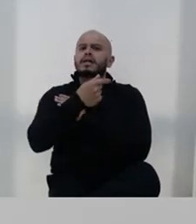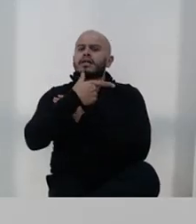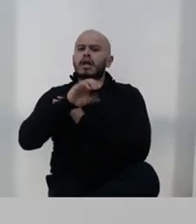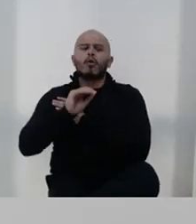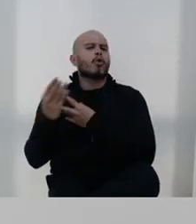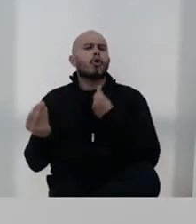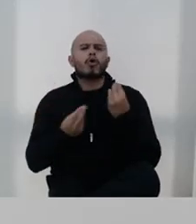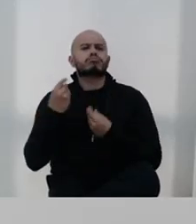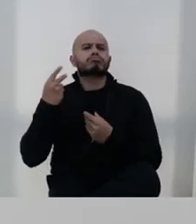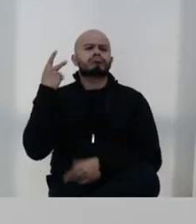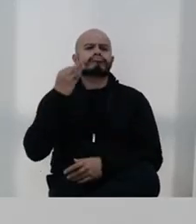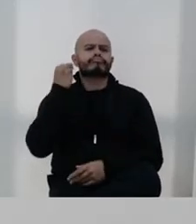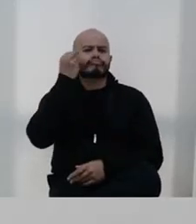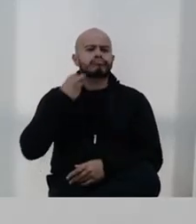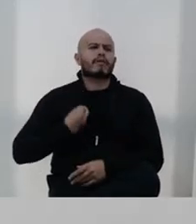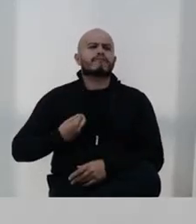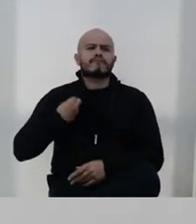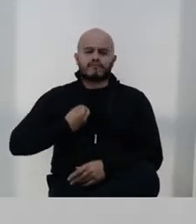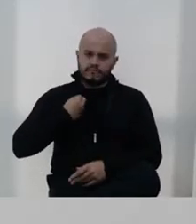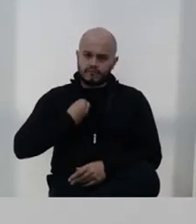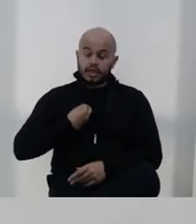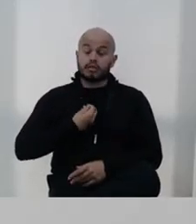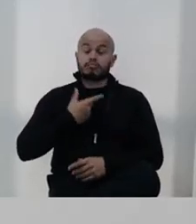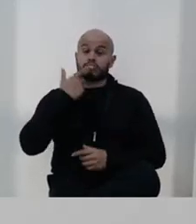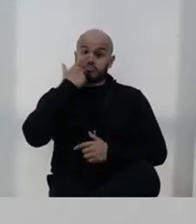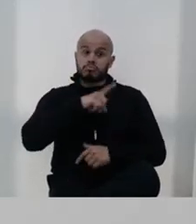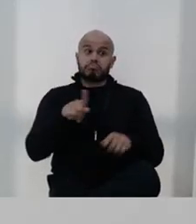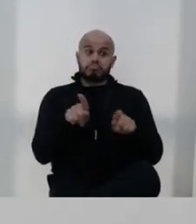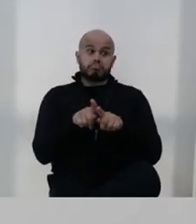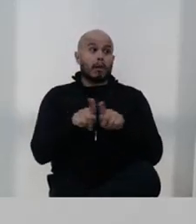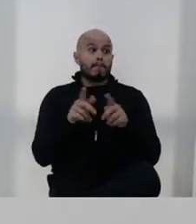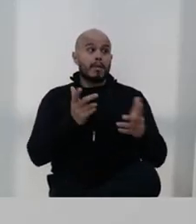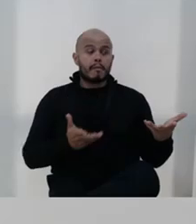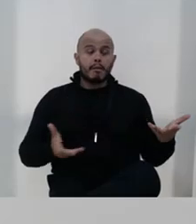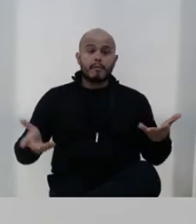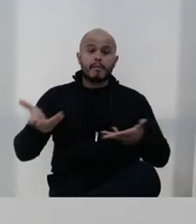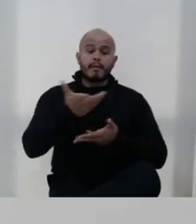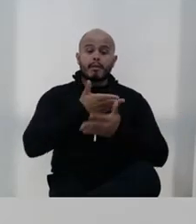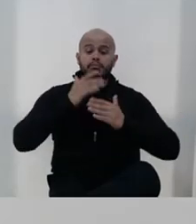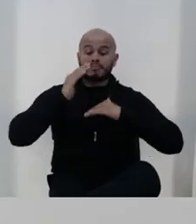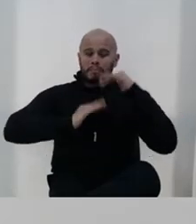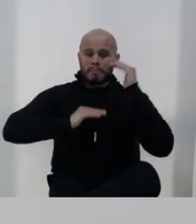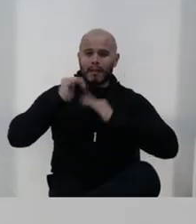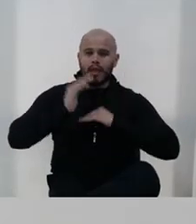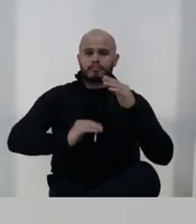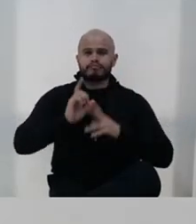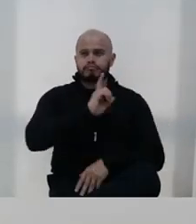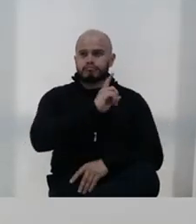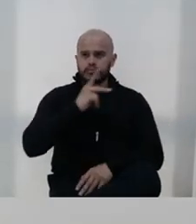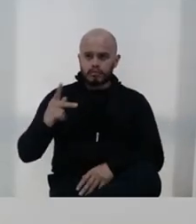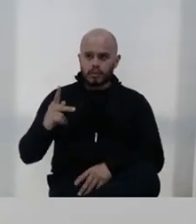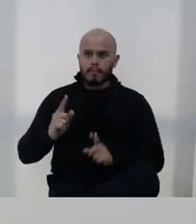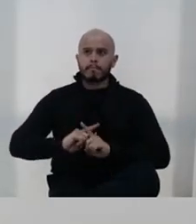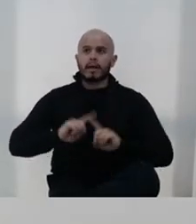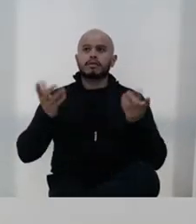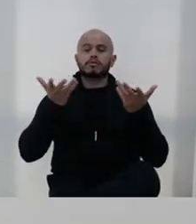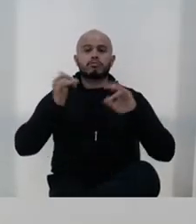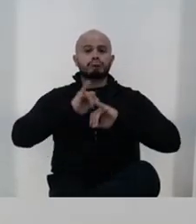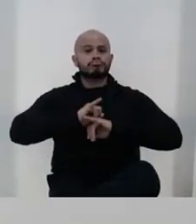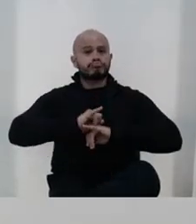semana passada, também conseguimos compartilhar algumas dessas práticas da Defensoria Pública do Maranhão, mas eu gostaria aqui de trazer a